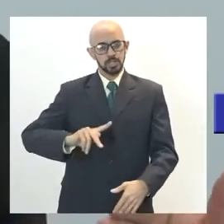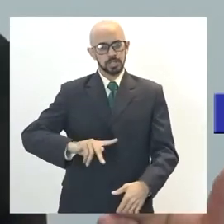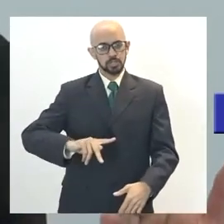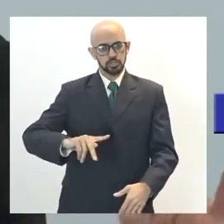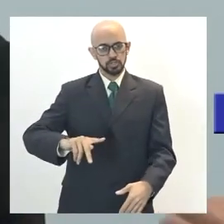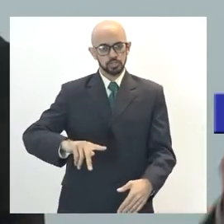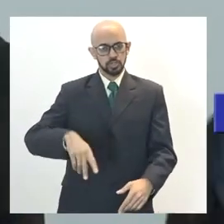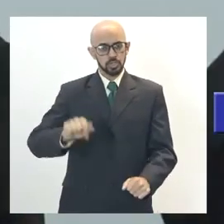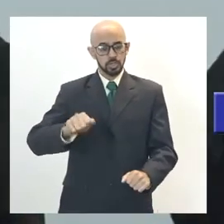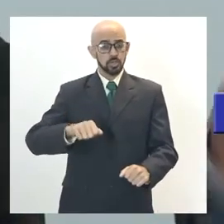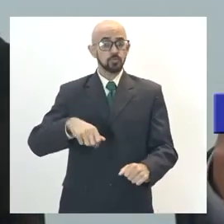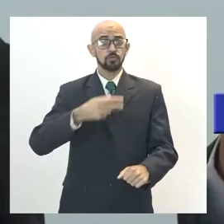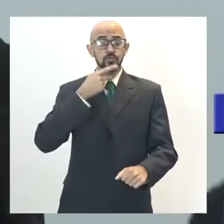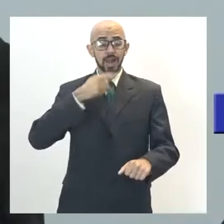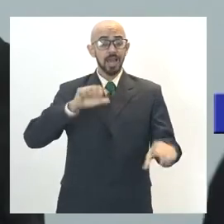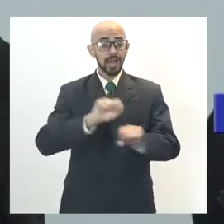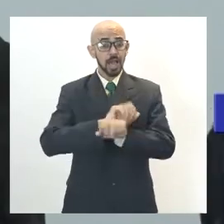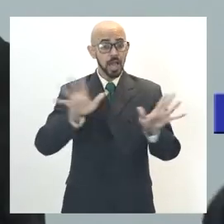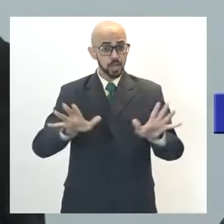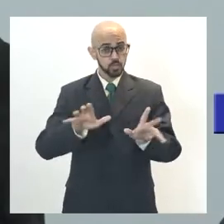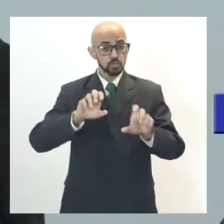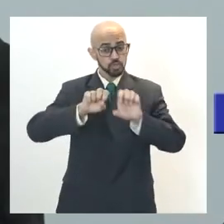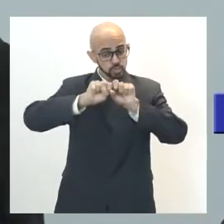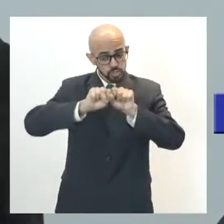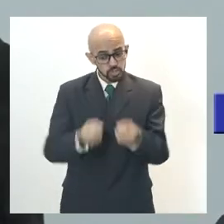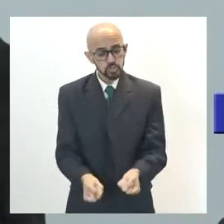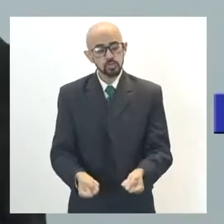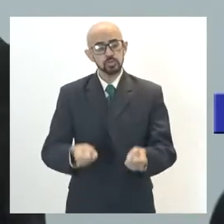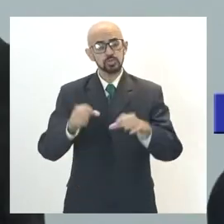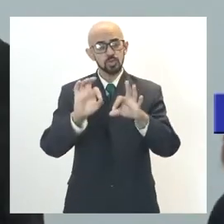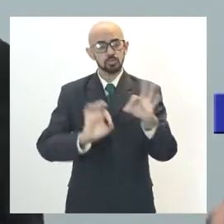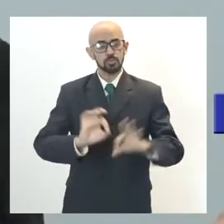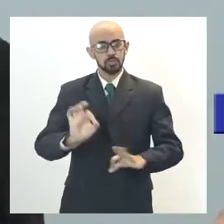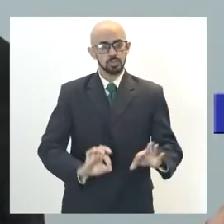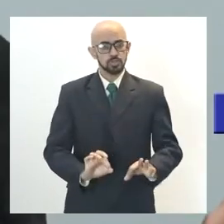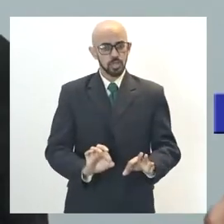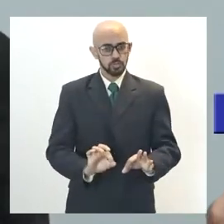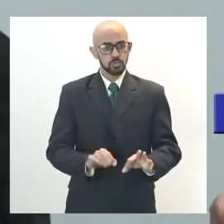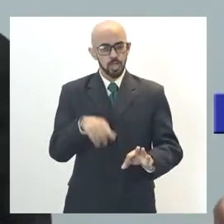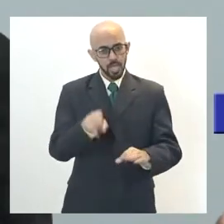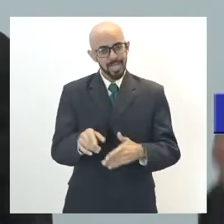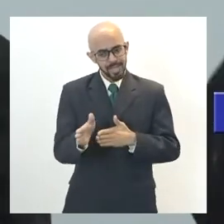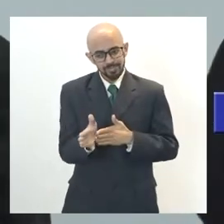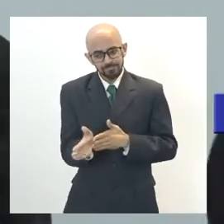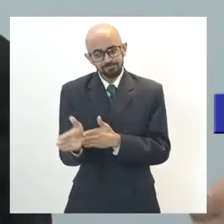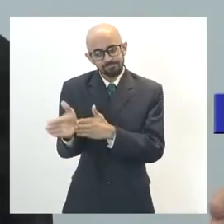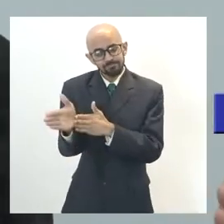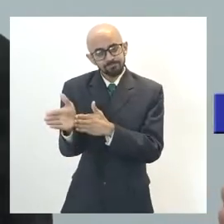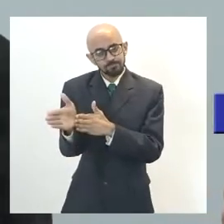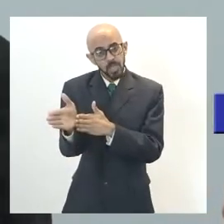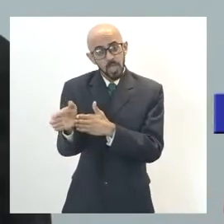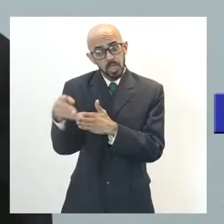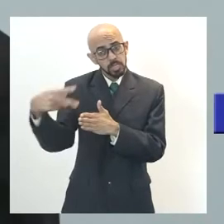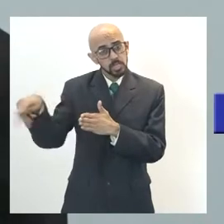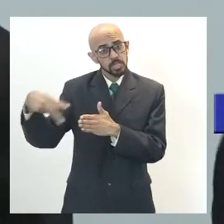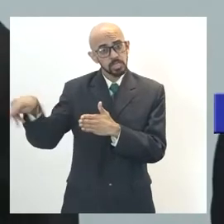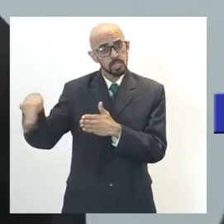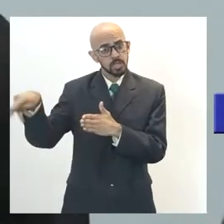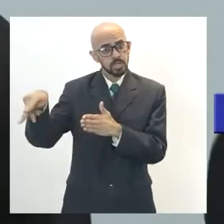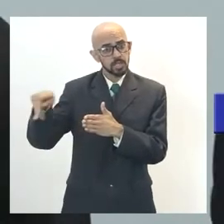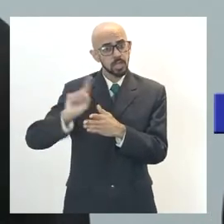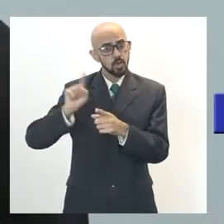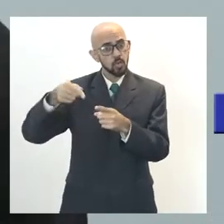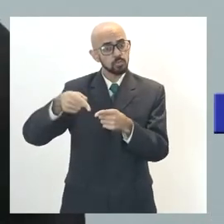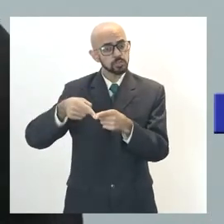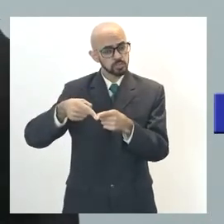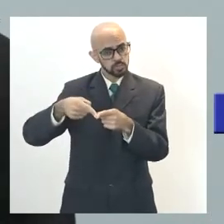desde então é fala claramente de destruição de um projeto está na sua linha Ele está na sua diretriz de